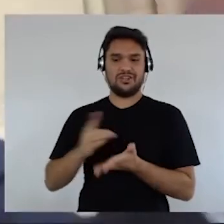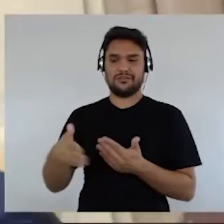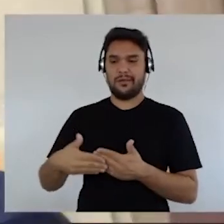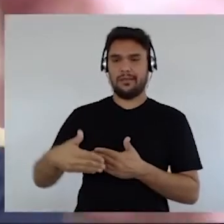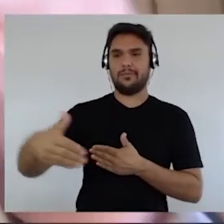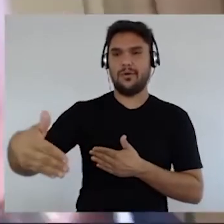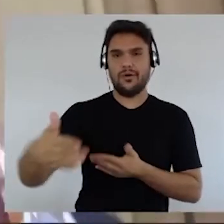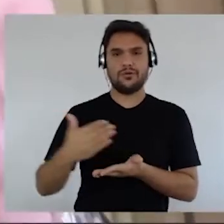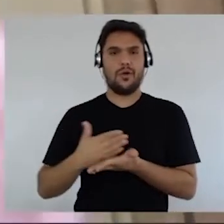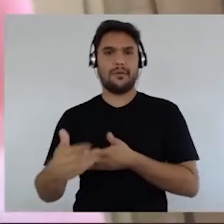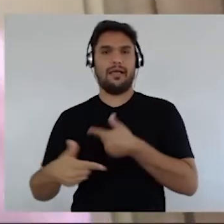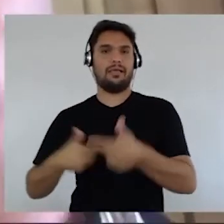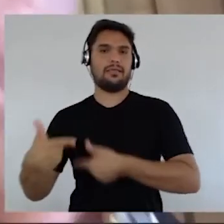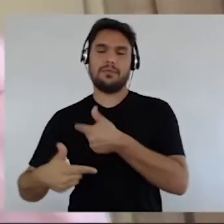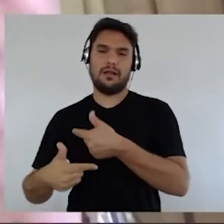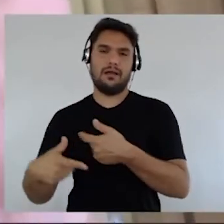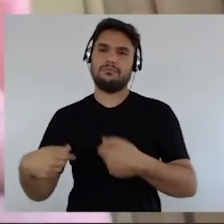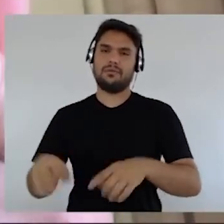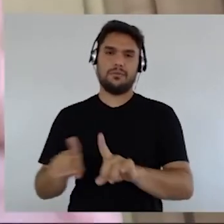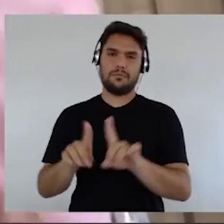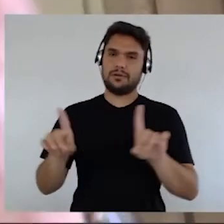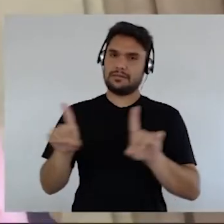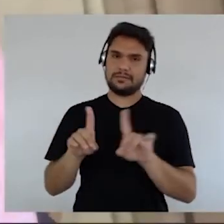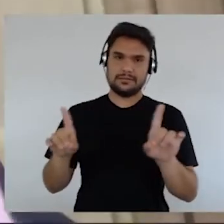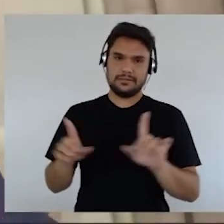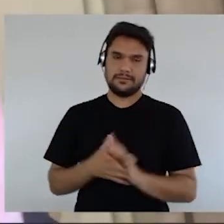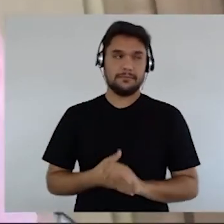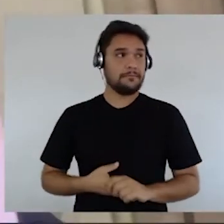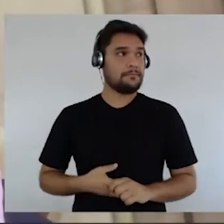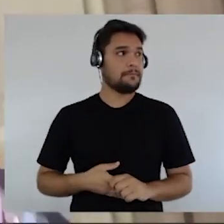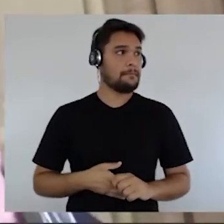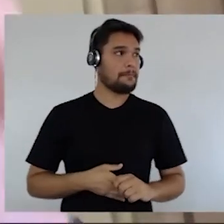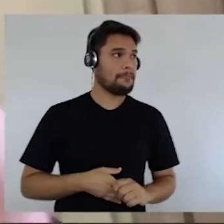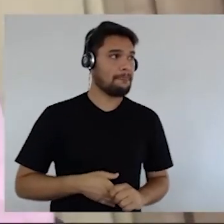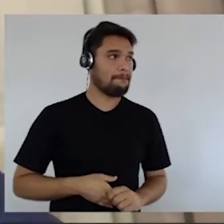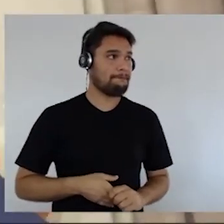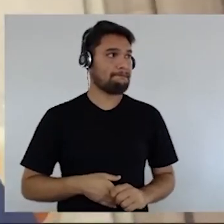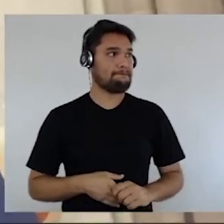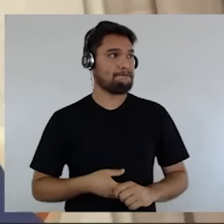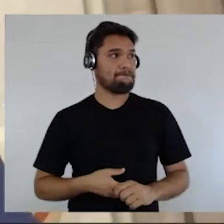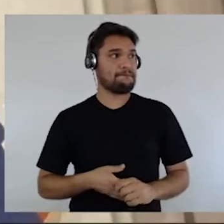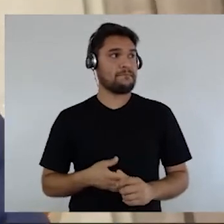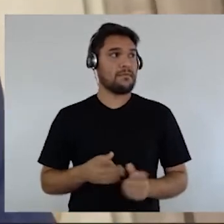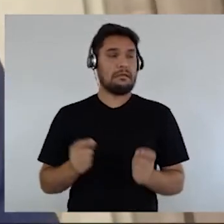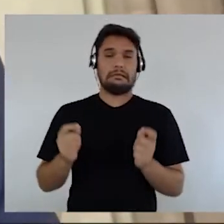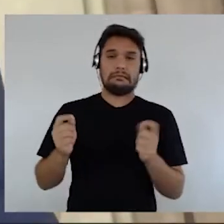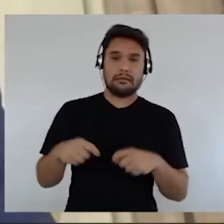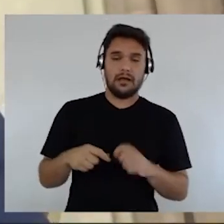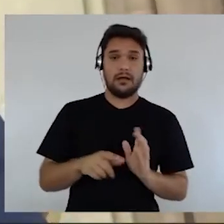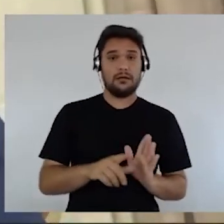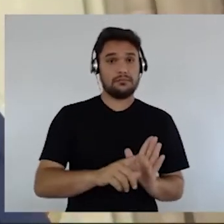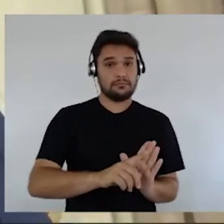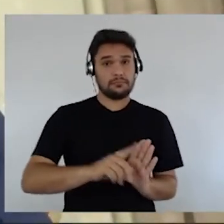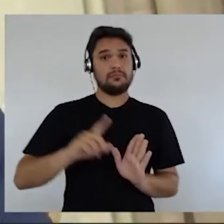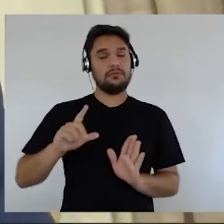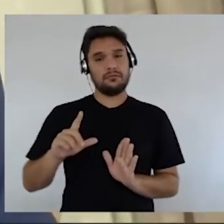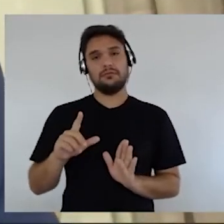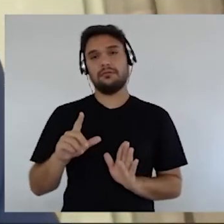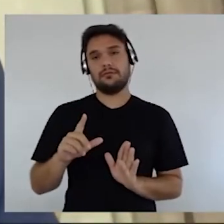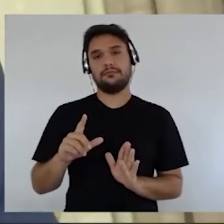posteriormente iniciar a atividade de produção e de circulação de bens e serviços. Ele pode, já antes